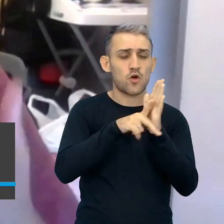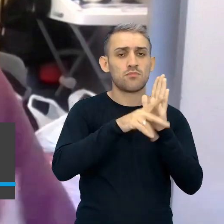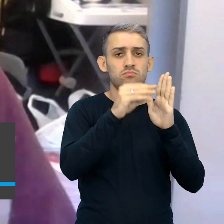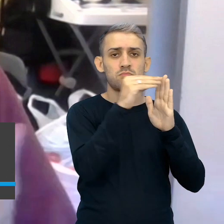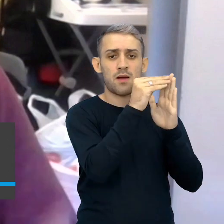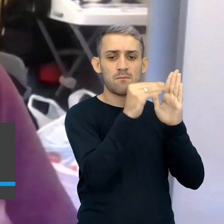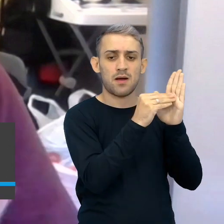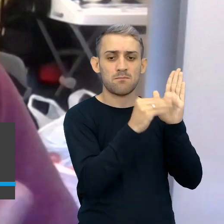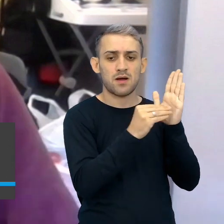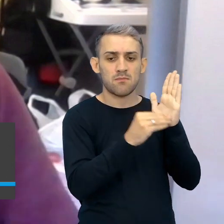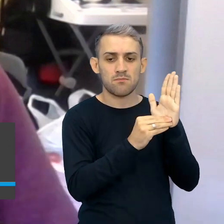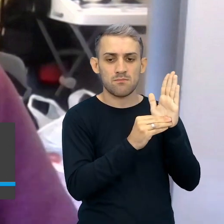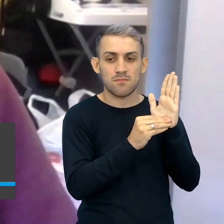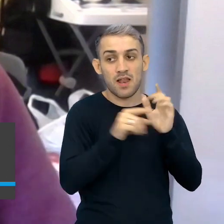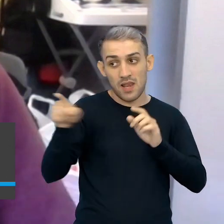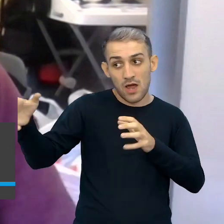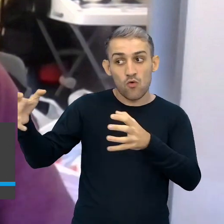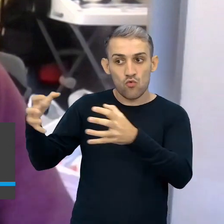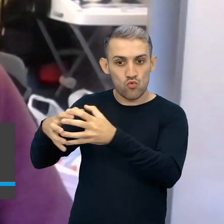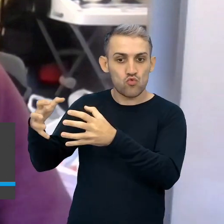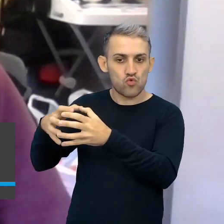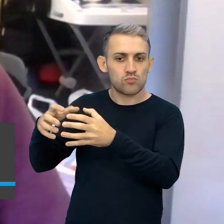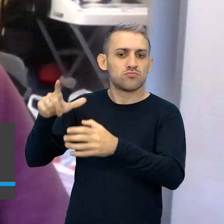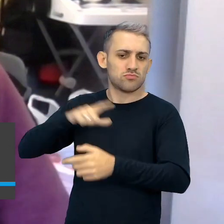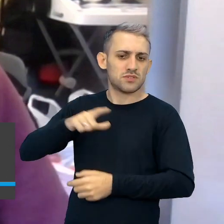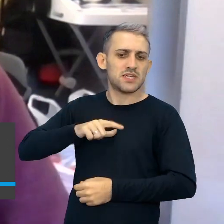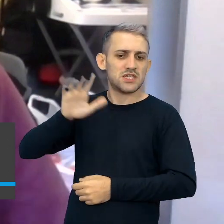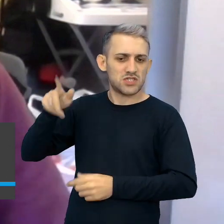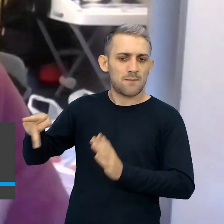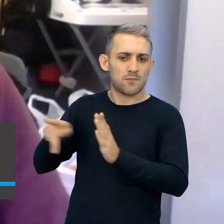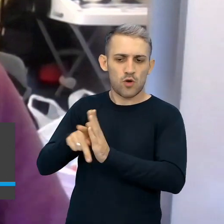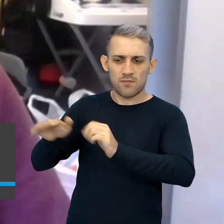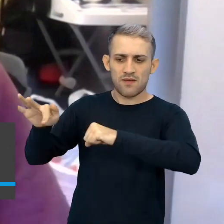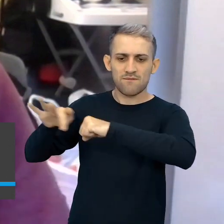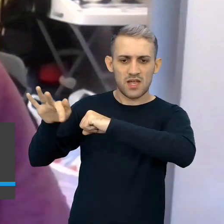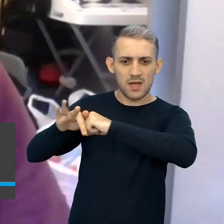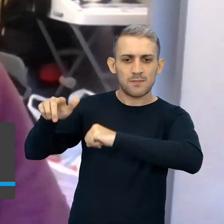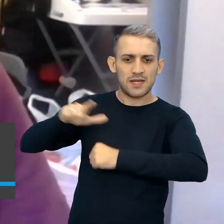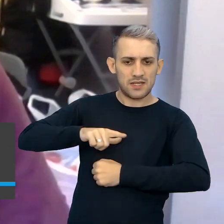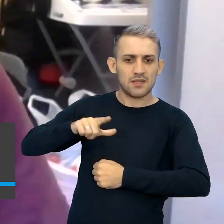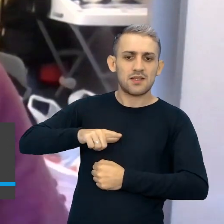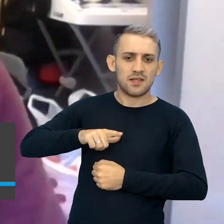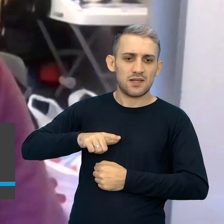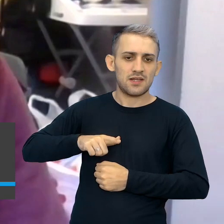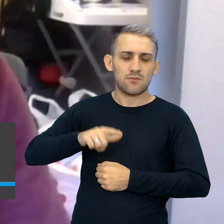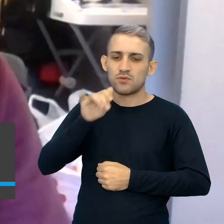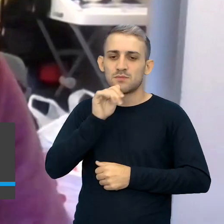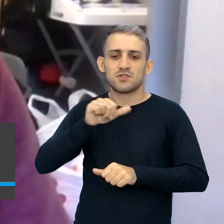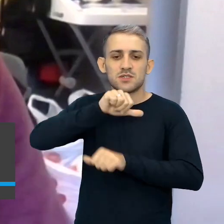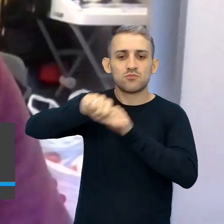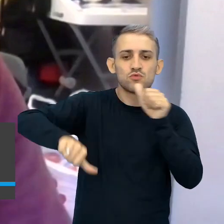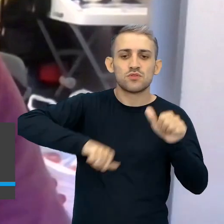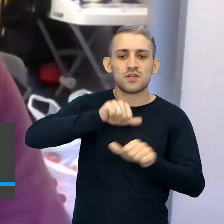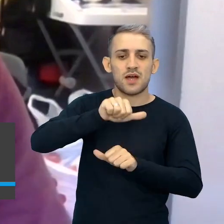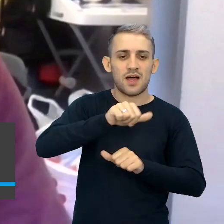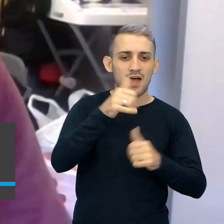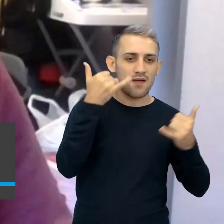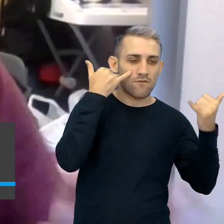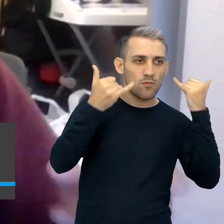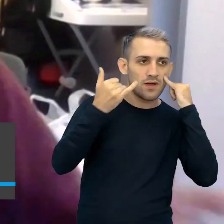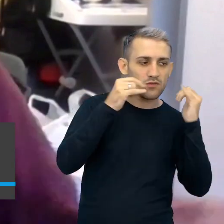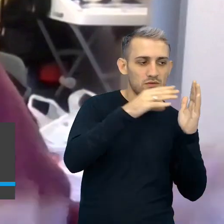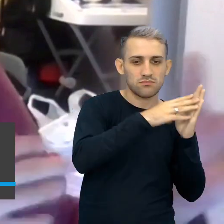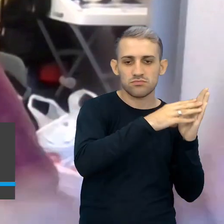essa equipe que já tem essas habilidades, já tem esse know-how, né, esse conhecimento de transformar essas informações da